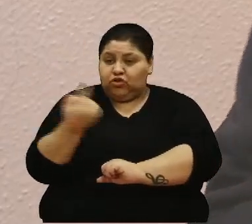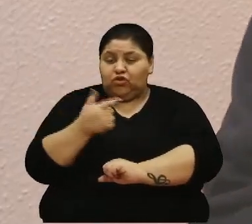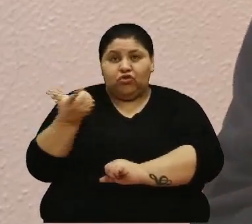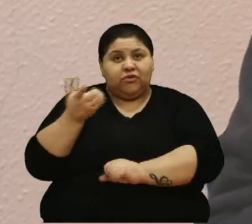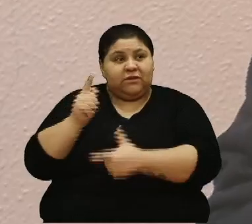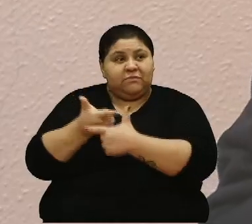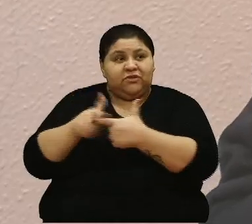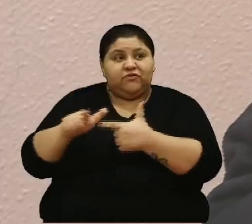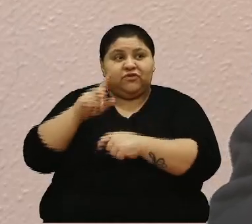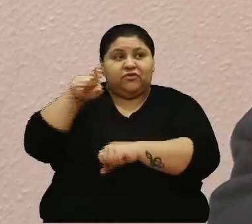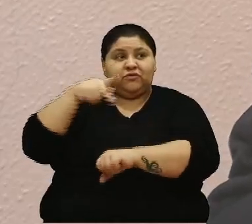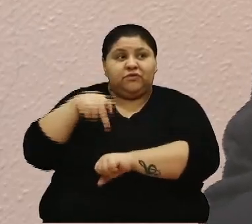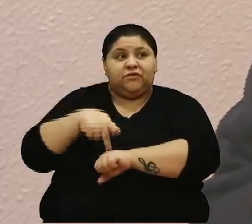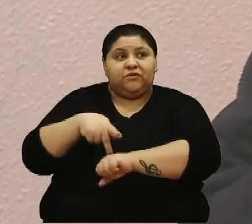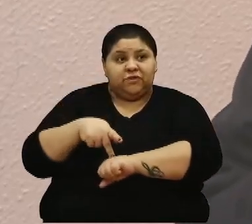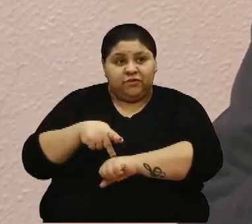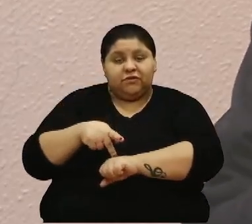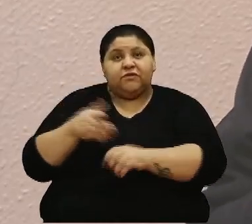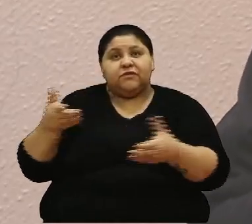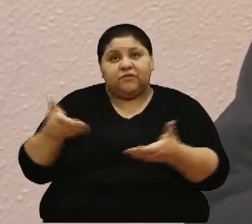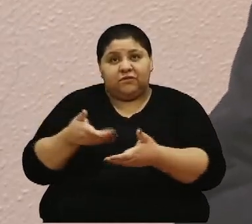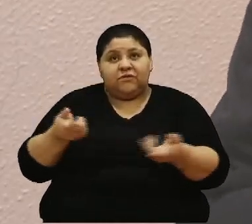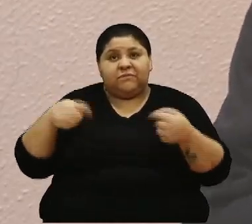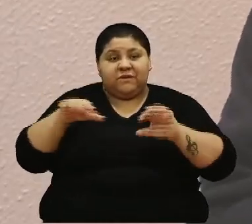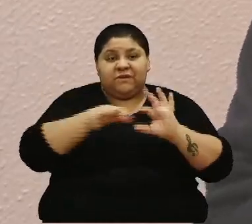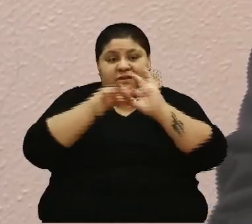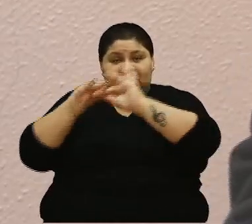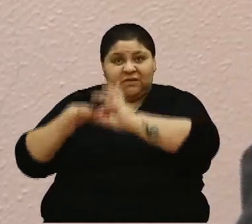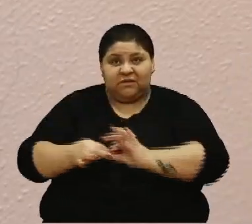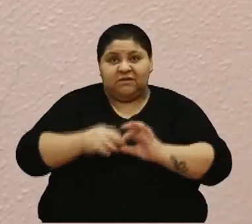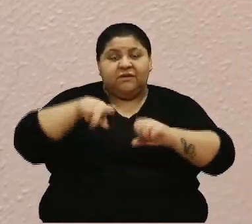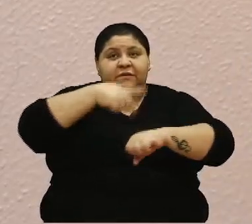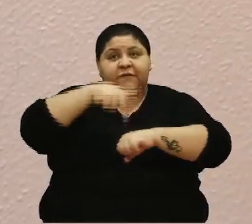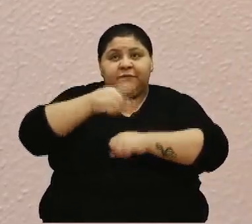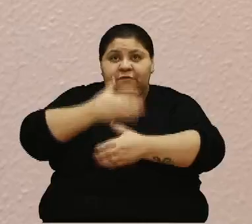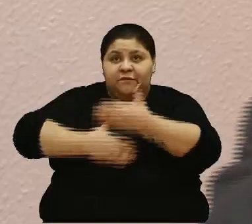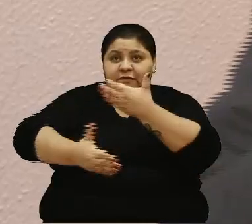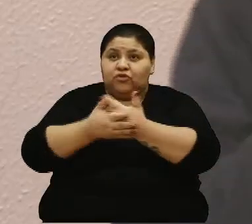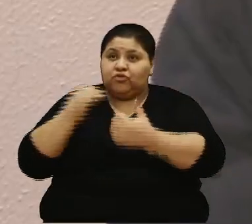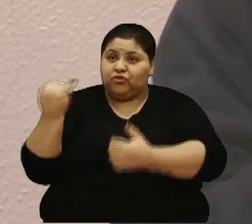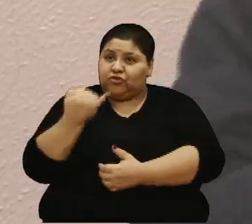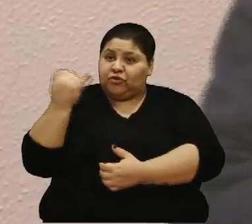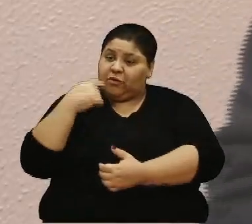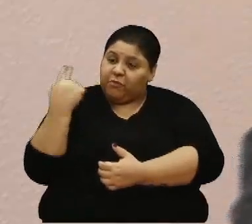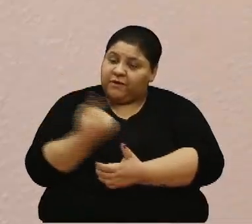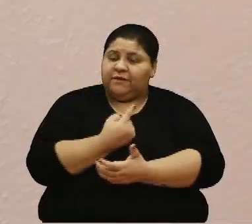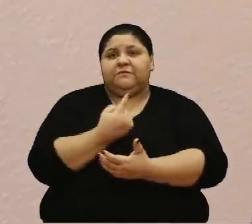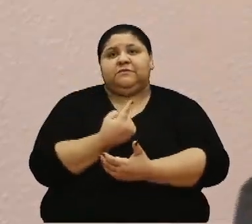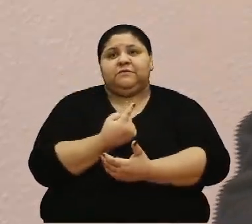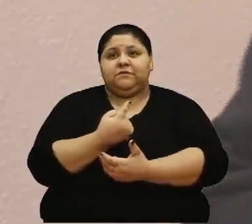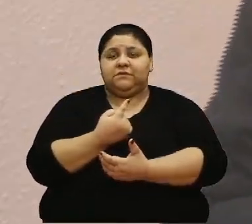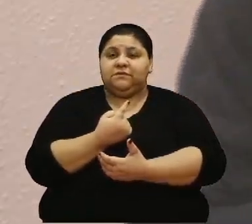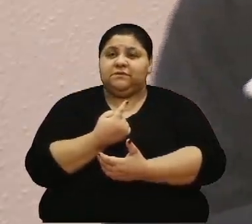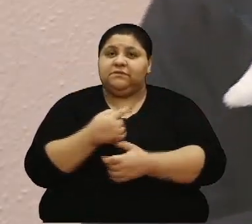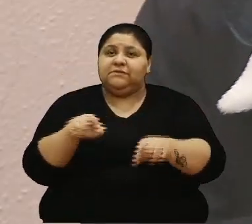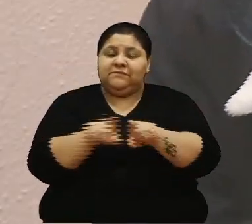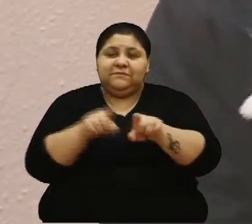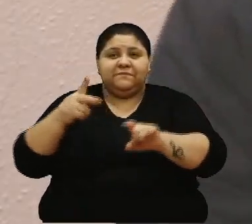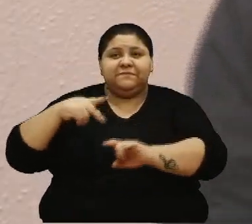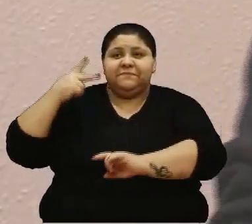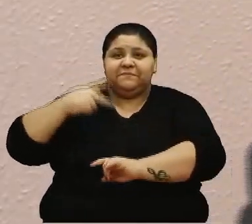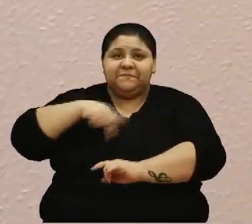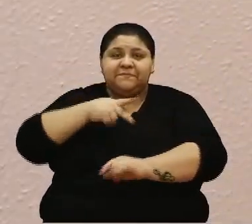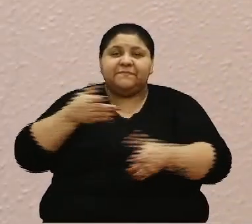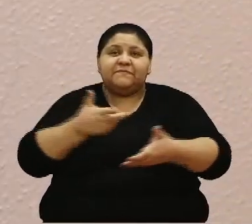queremos dividir o país. Nós precisamos unir o país em torno daquilo que é importante para nós. Inclusive, o vereador Pedro